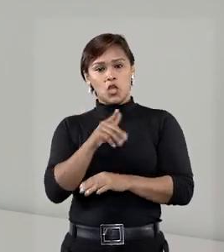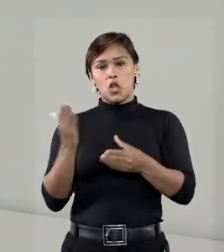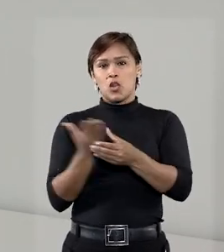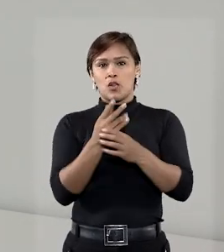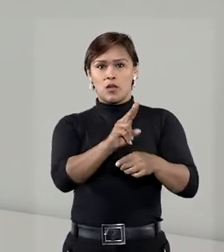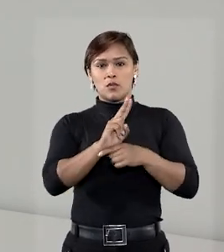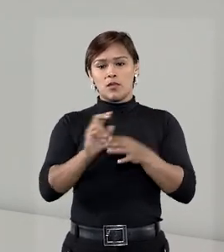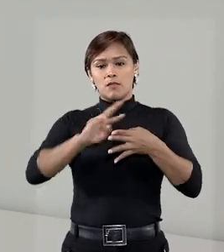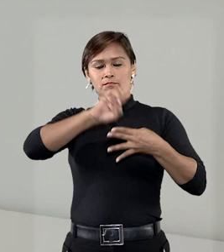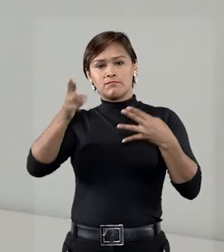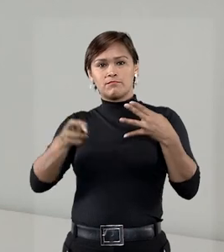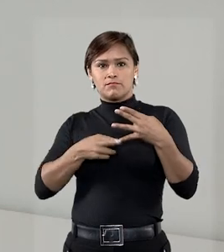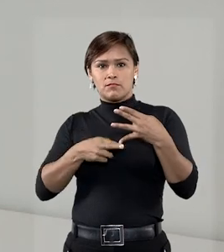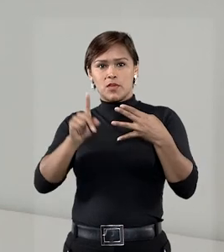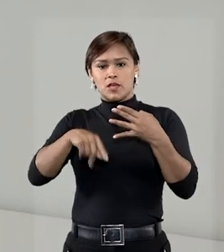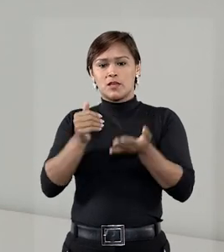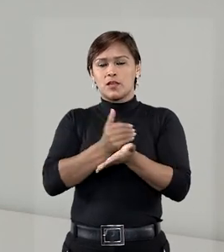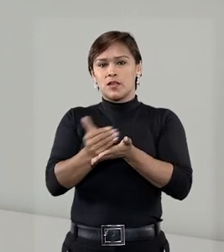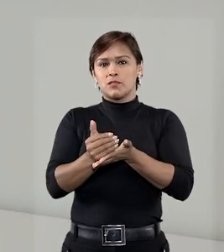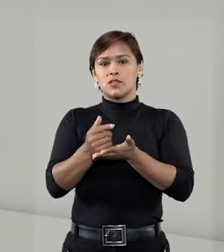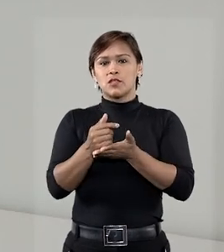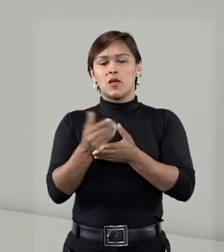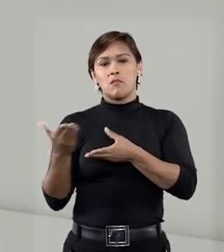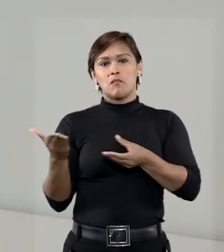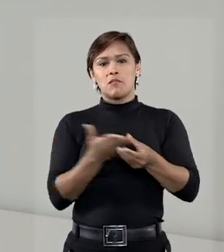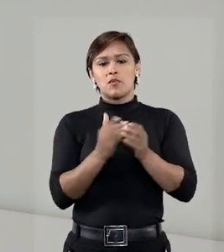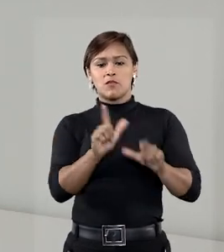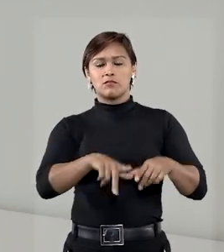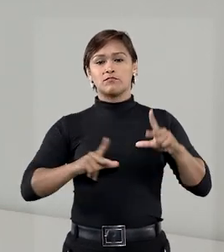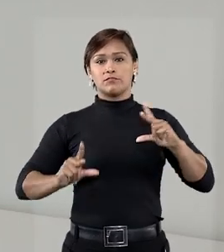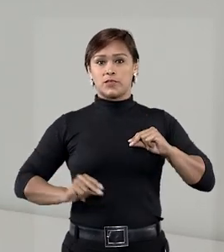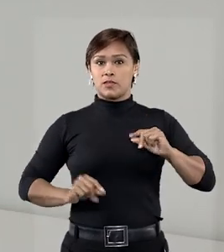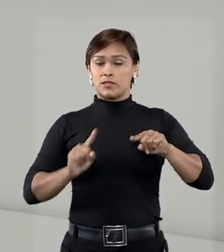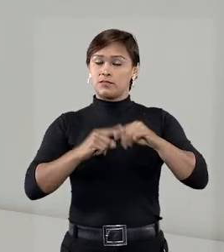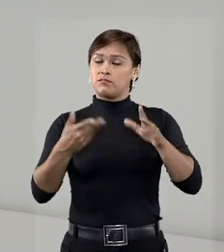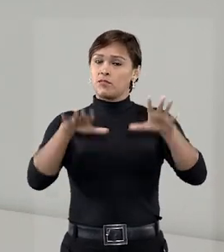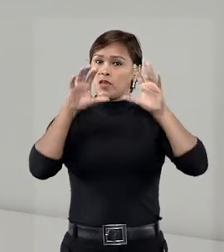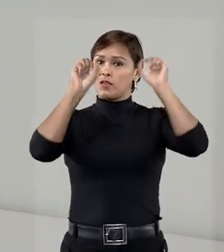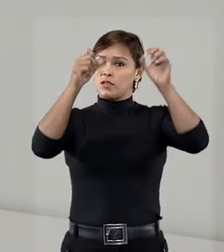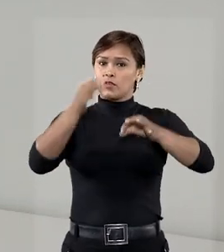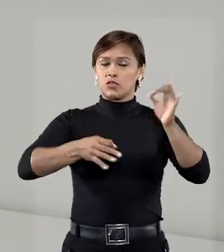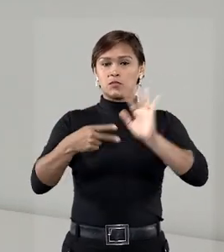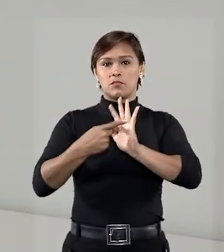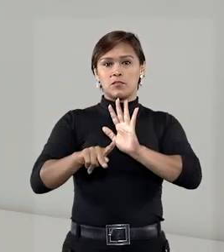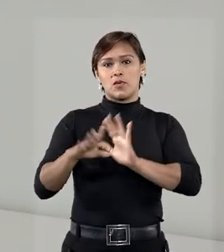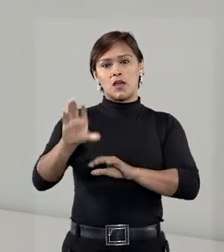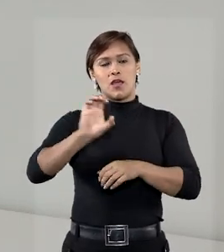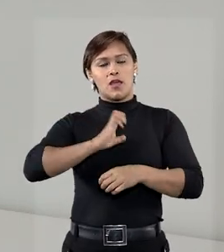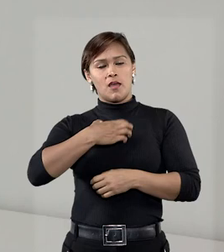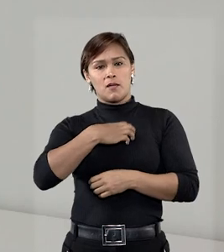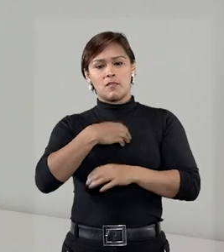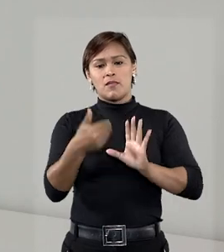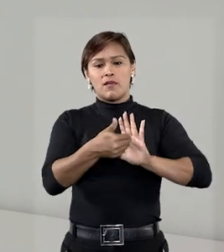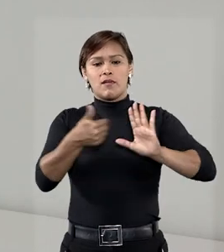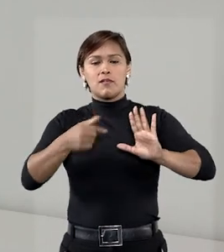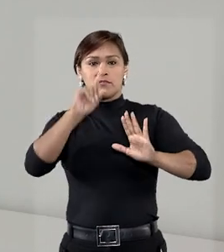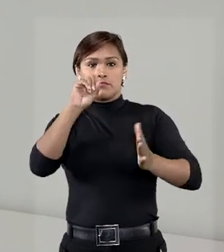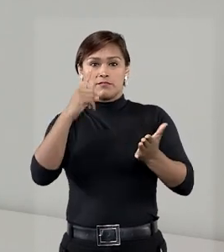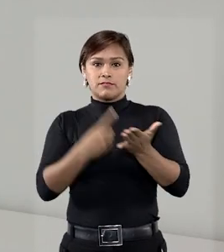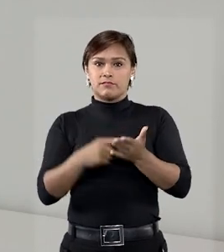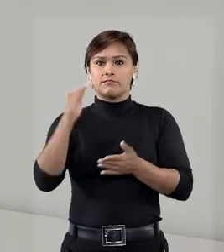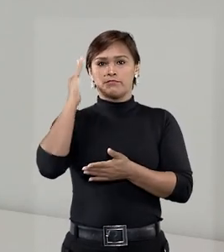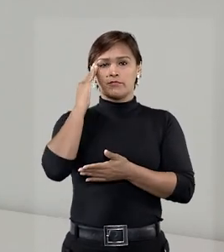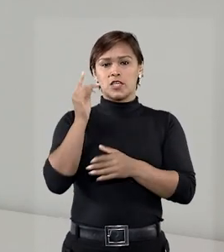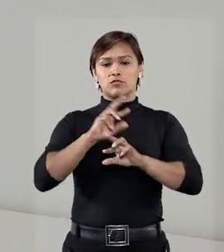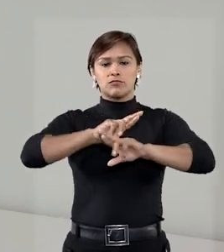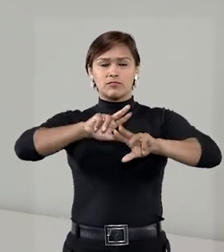uma liminar em primeiro grau para a emissão provisória na posse. Mas o Tribunal de Justiça da Bahia afastou a decisão por